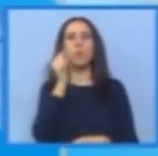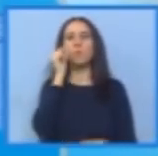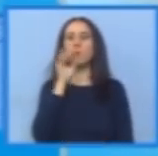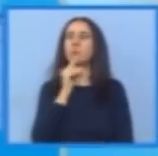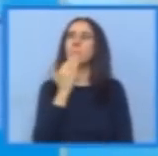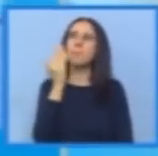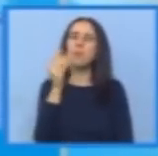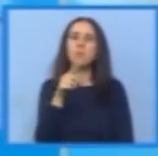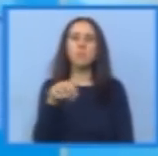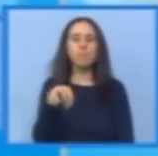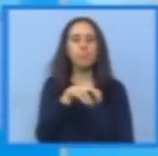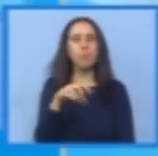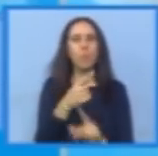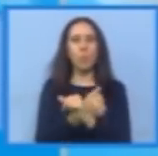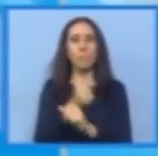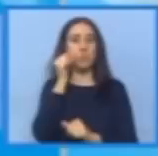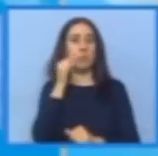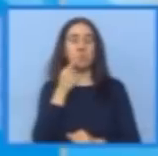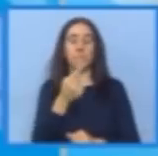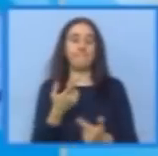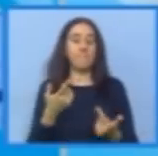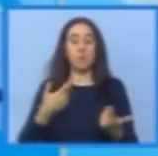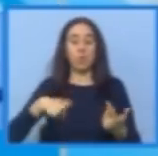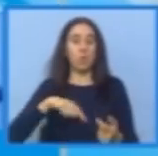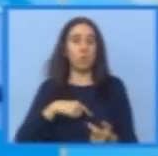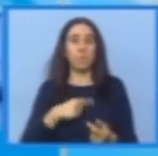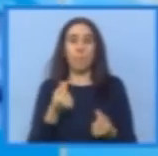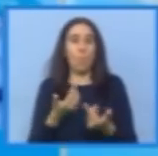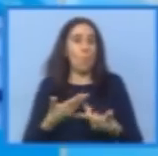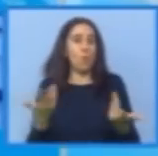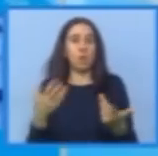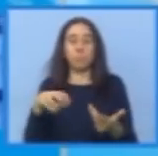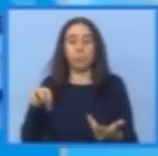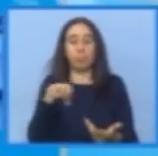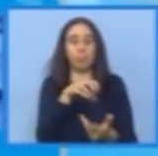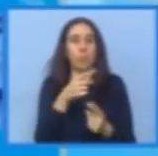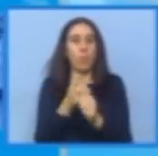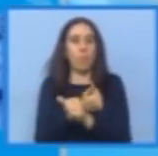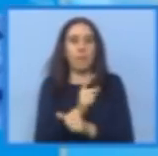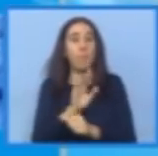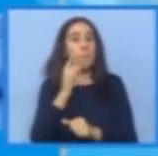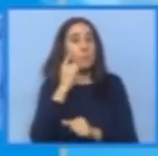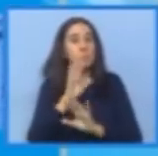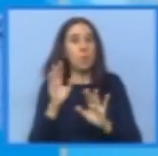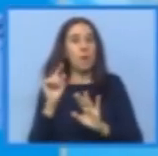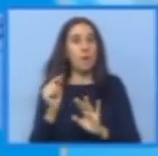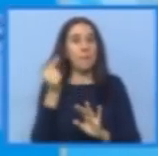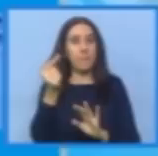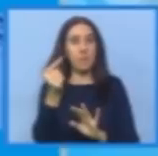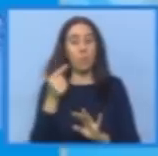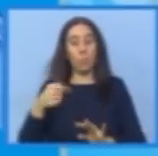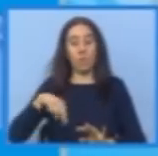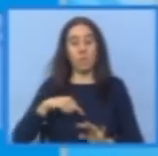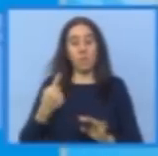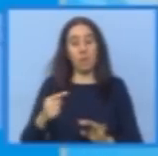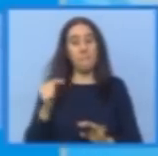pais comprarem-lhe o carrinho. Os pais disseram, olha, nós não temos dinheiro para comprar o carrinho, mas pronto, olha, amanhã, quando nós